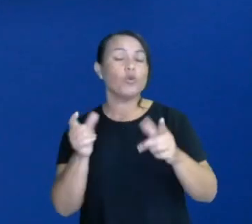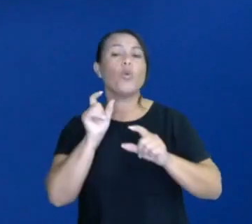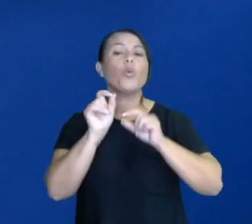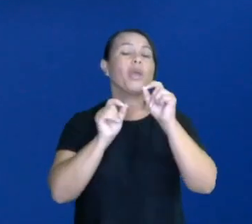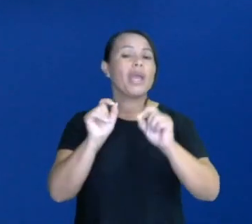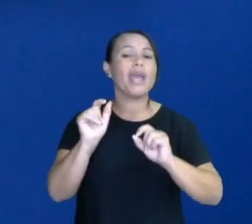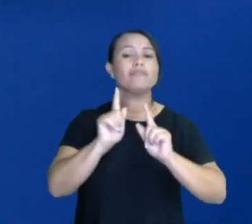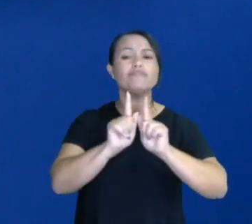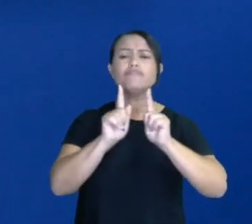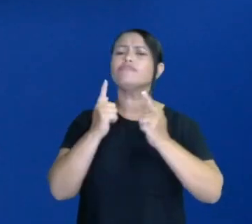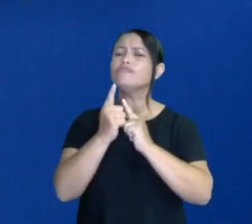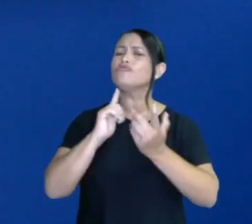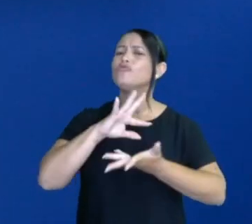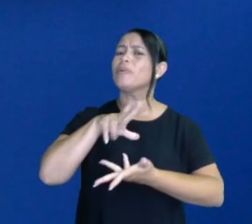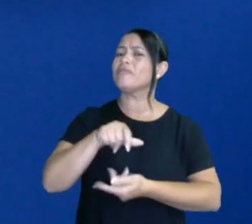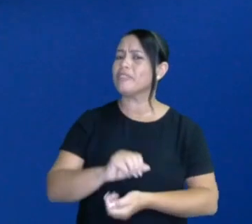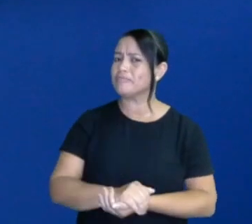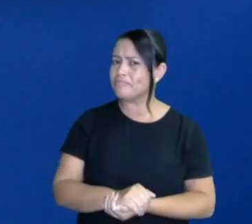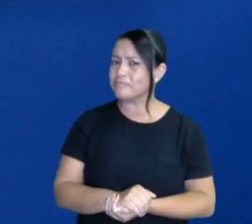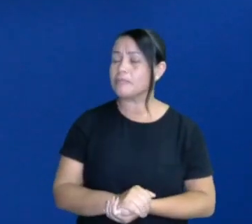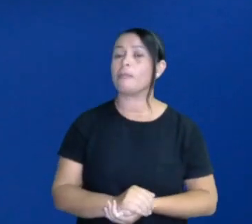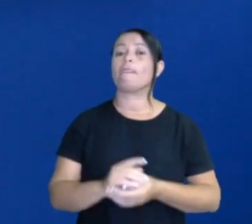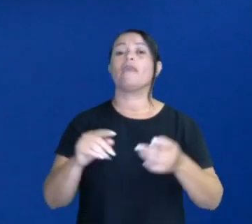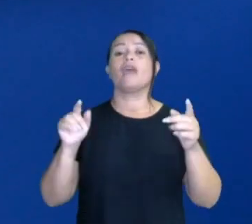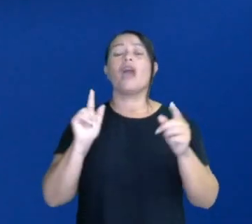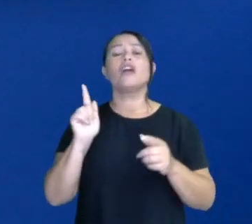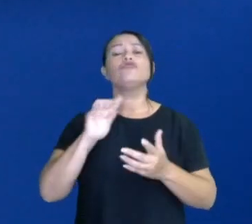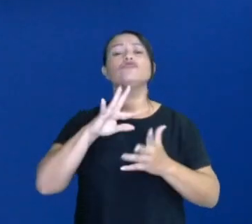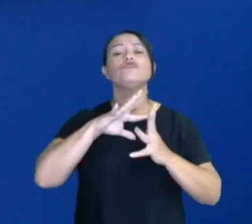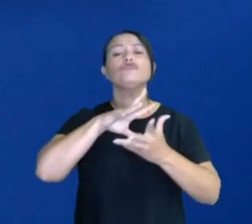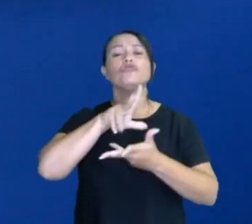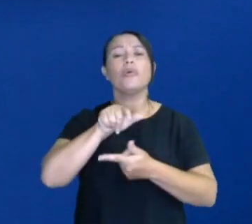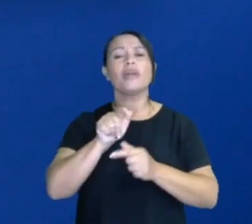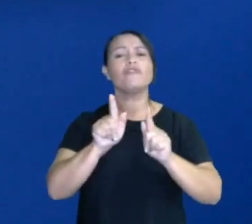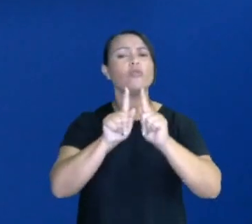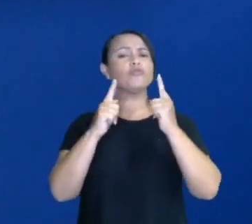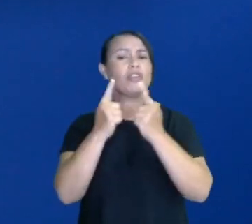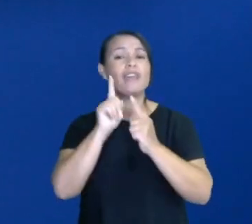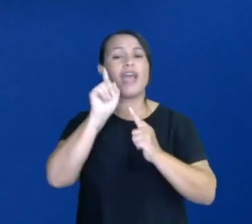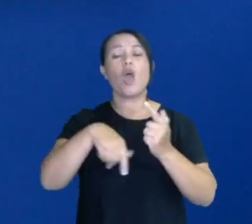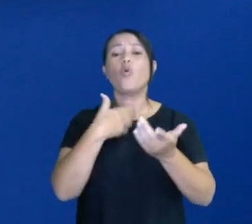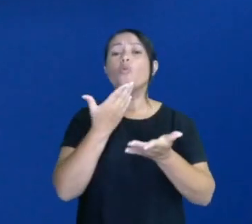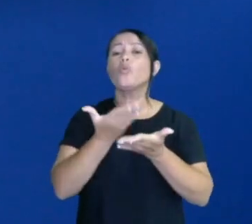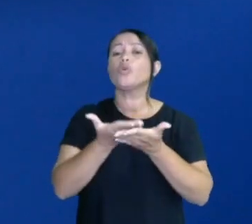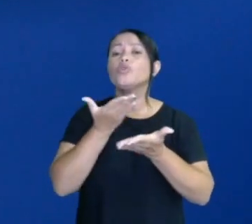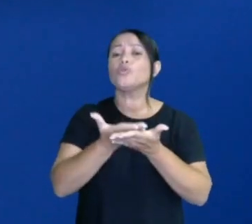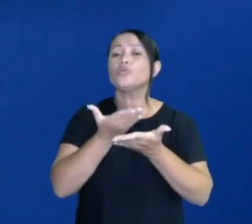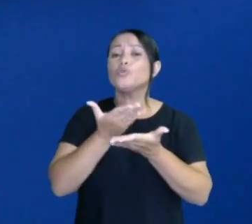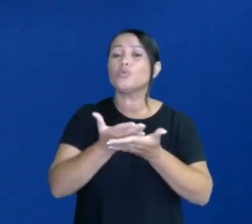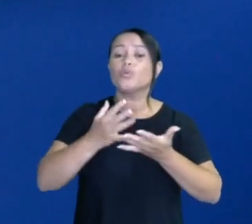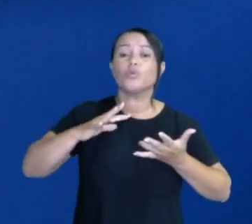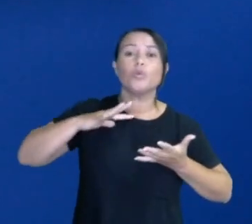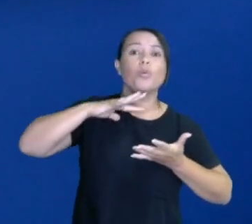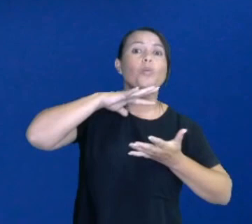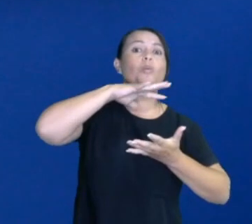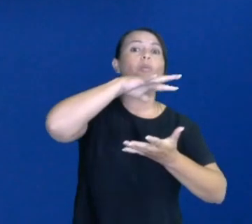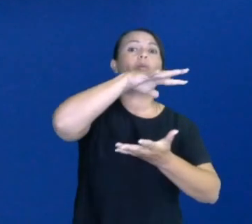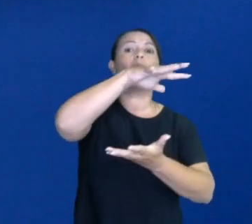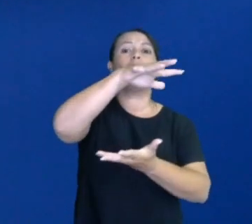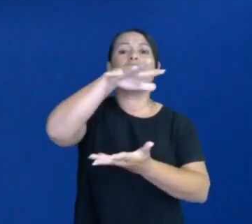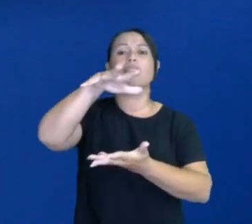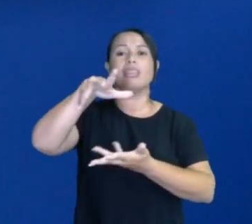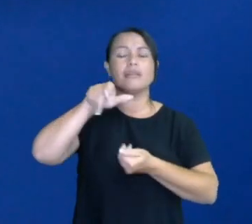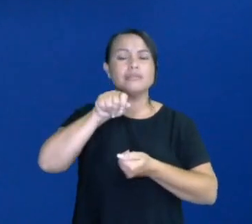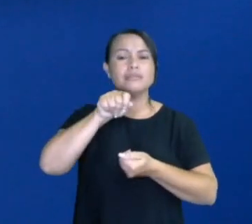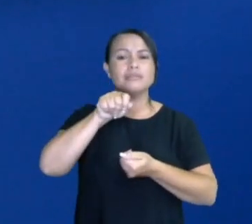que é a geografia? A geografia, ela é o estudo da Terra, certo? É o estudo da Terra como um